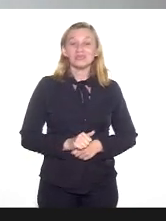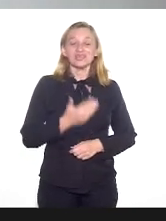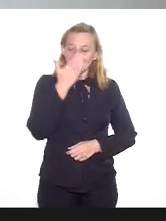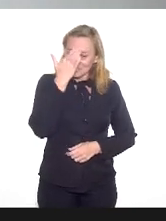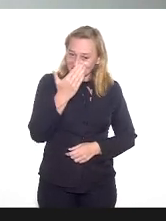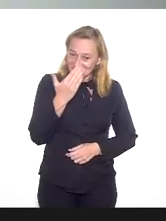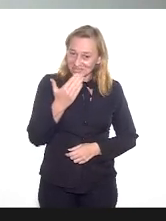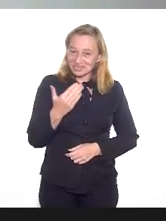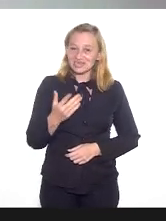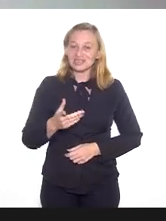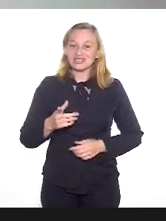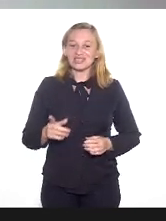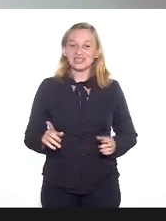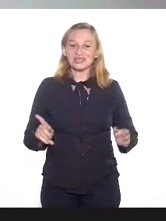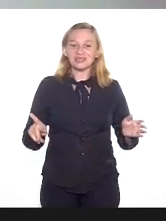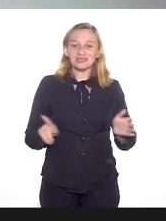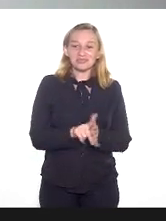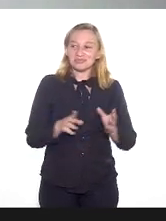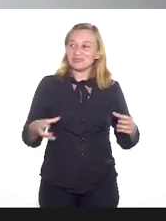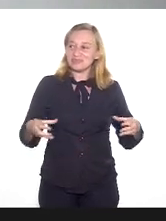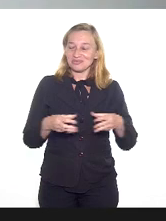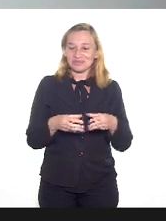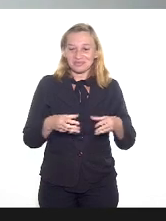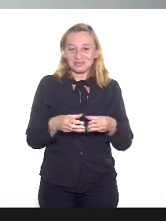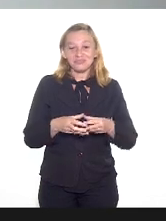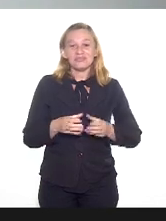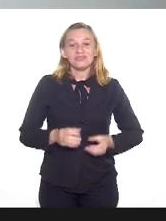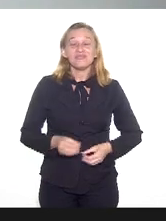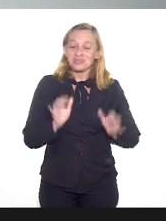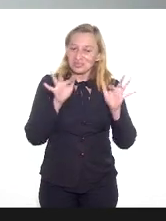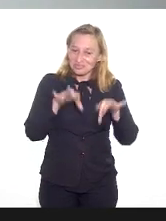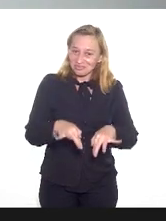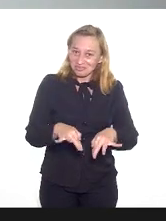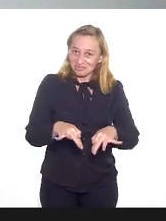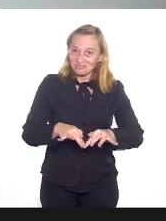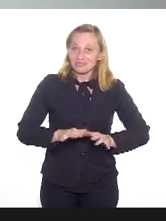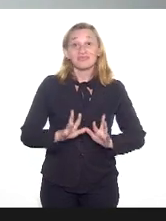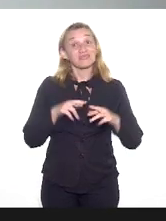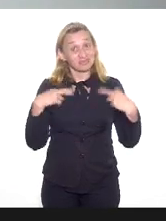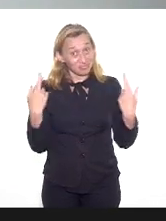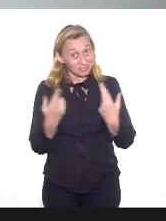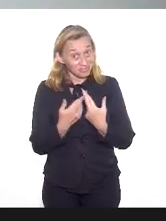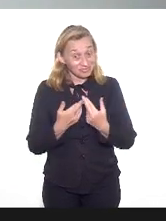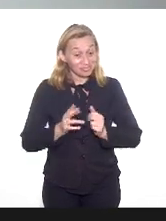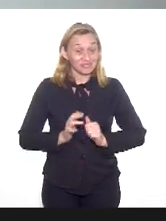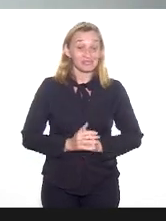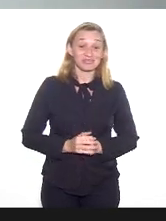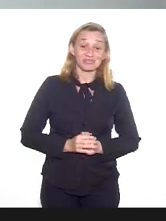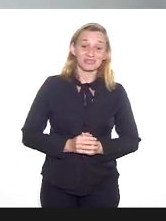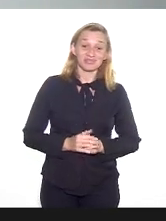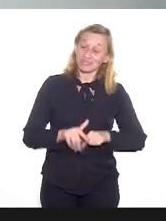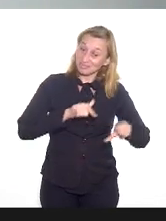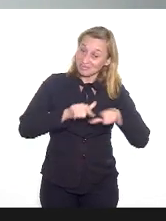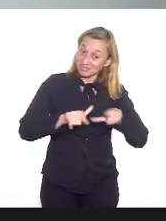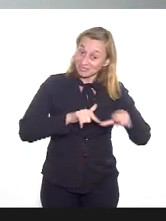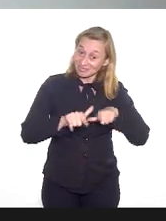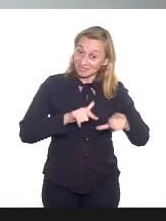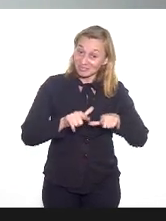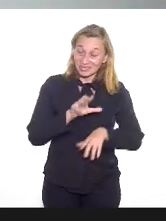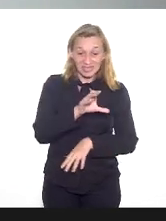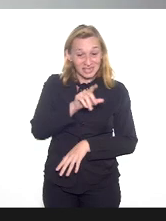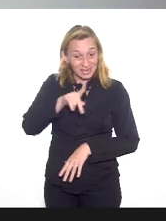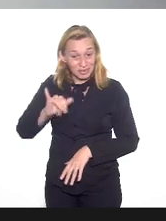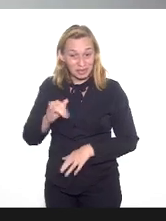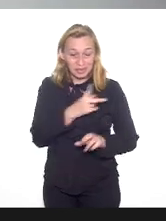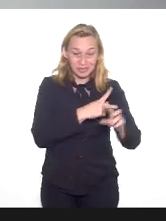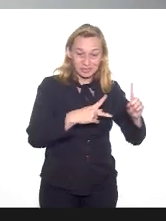agradeço aos membros dessa comissão e está encerrada essa reunião e os trabalhos da CPI do